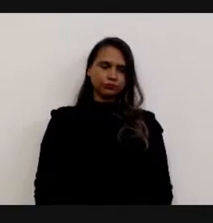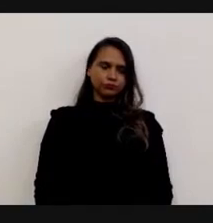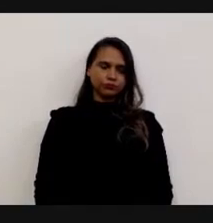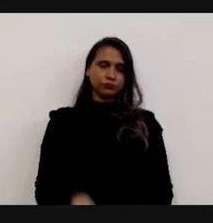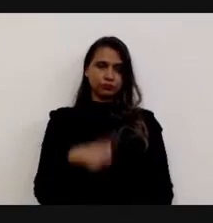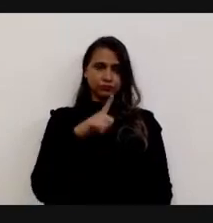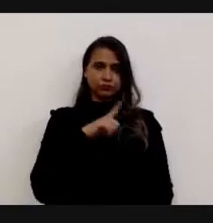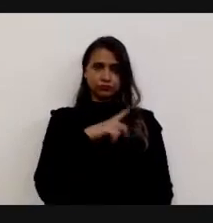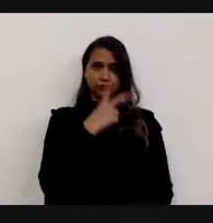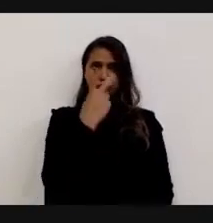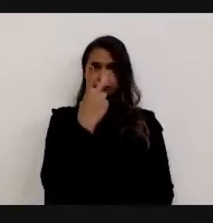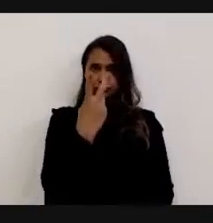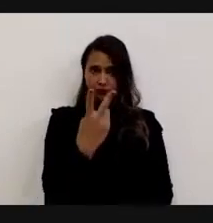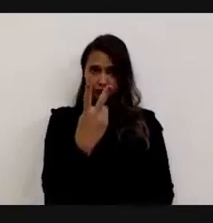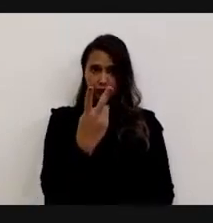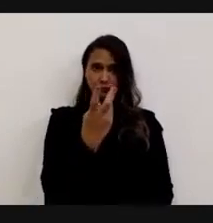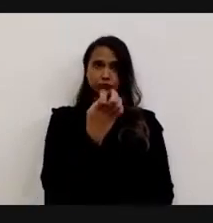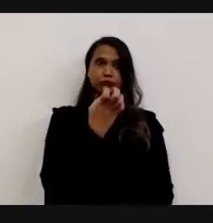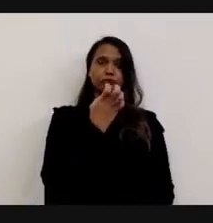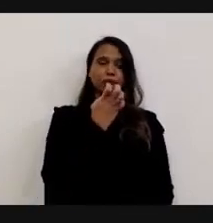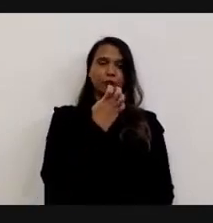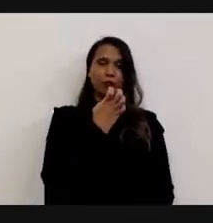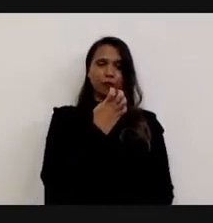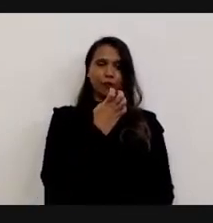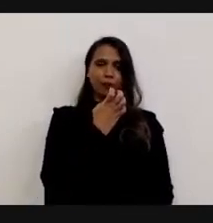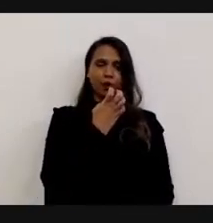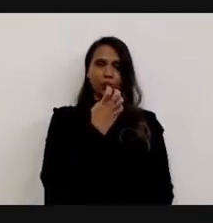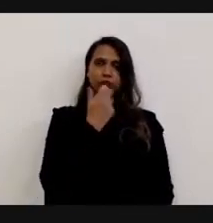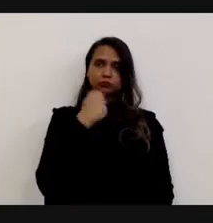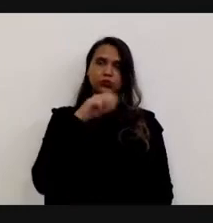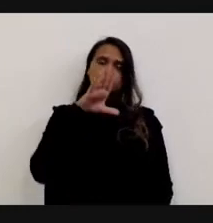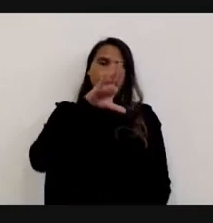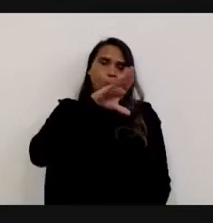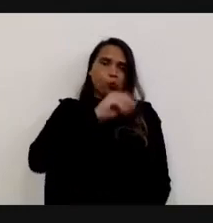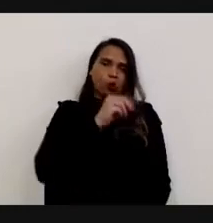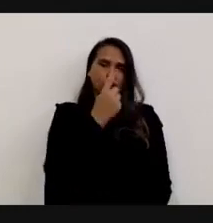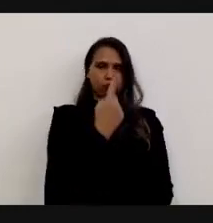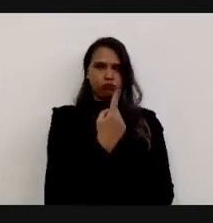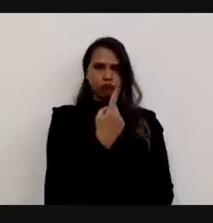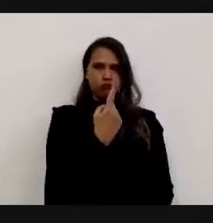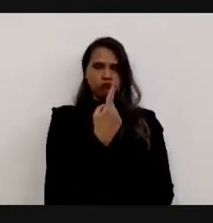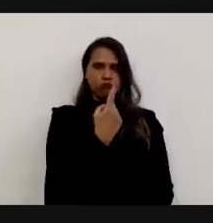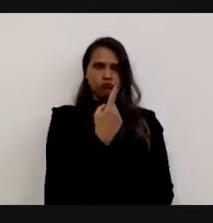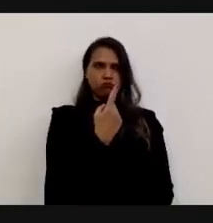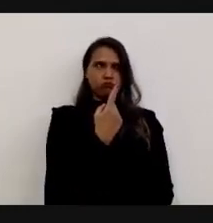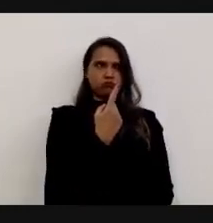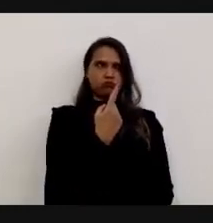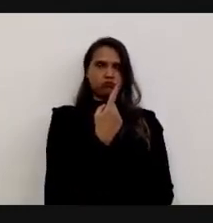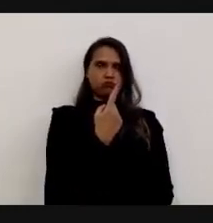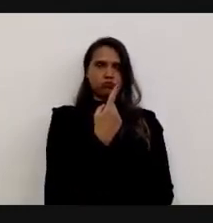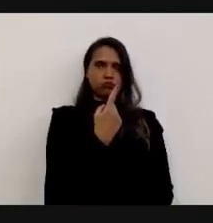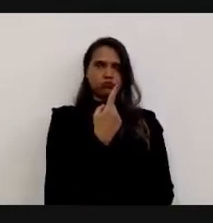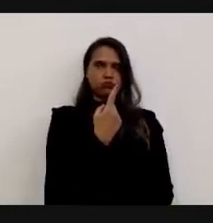Você tem 2 microfones ligados, né? Acho que você tem que desligar um deles.